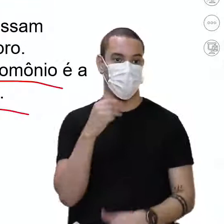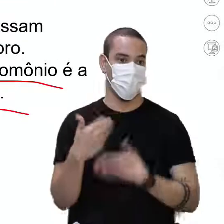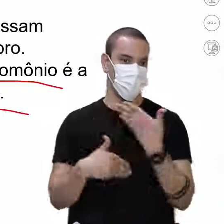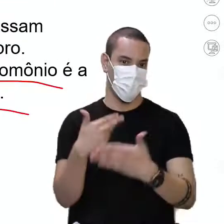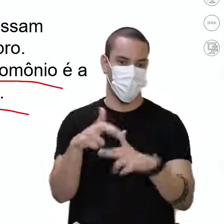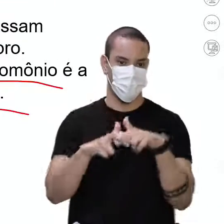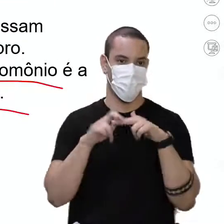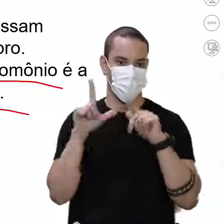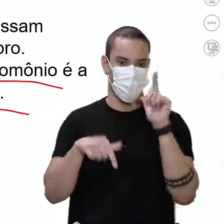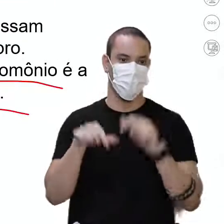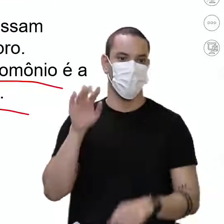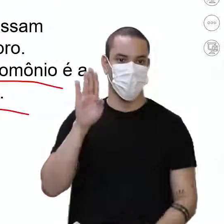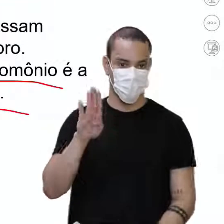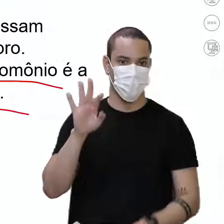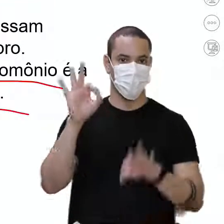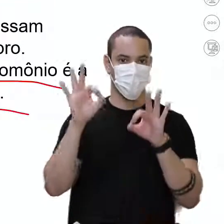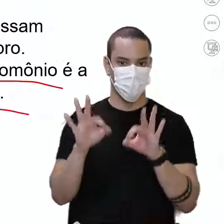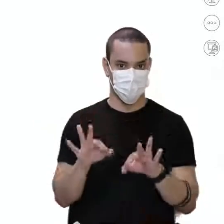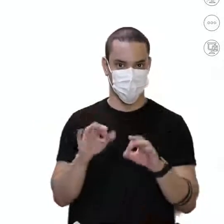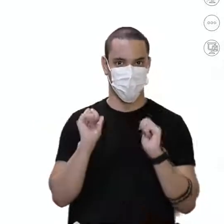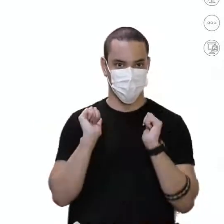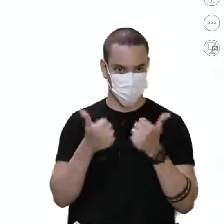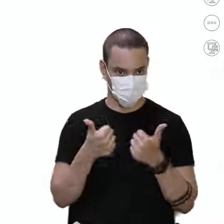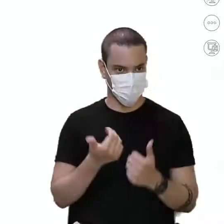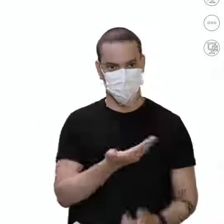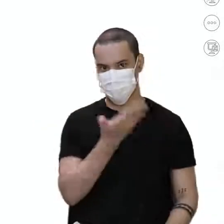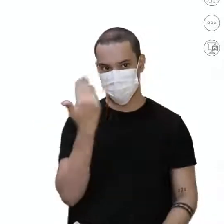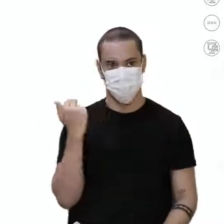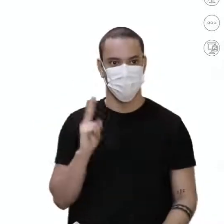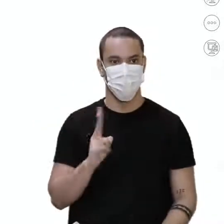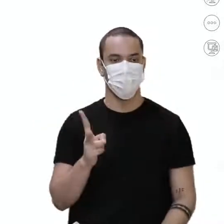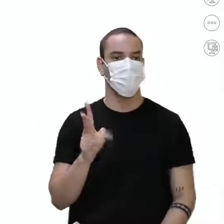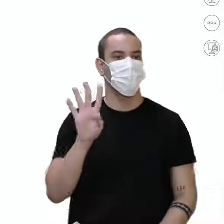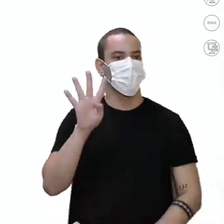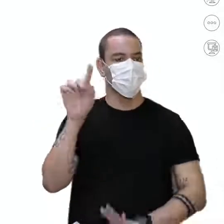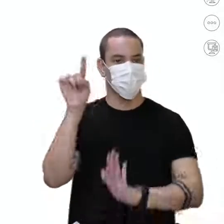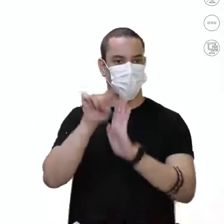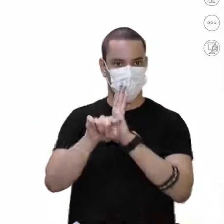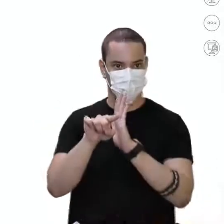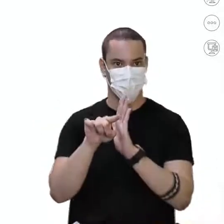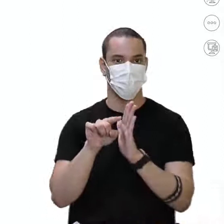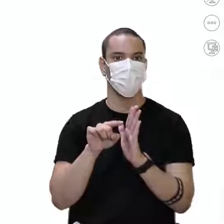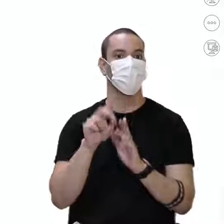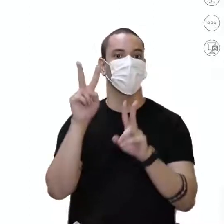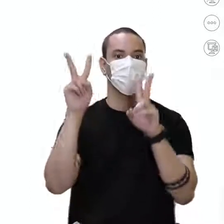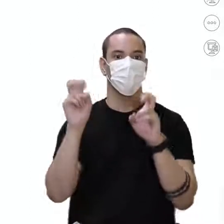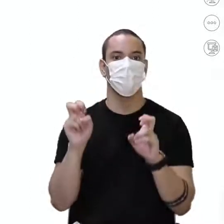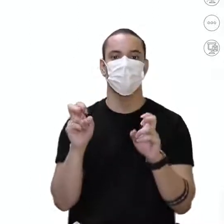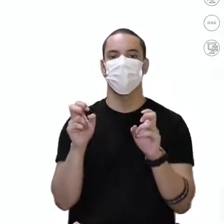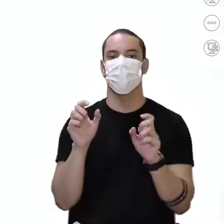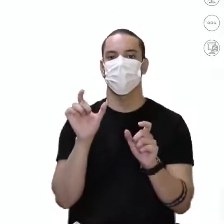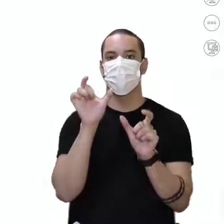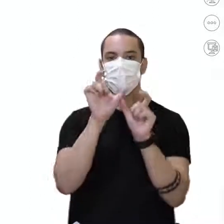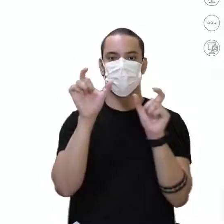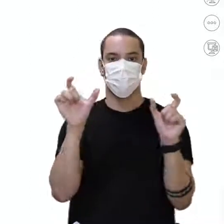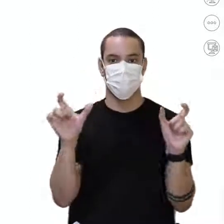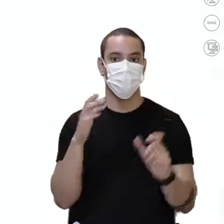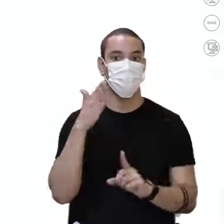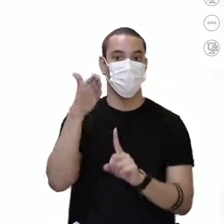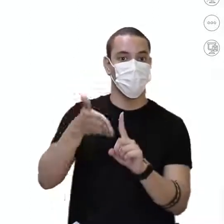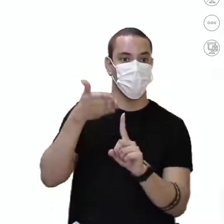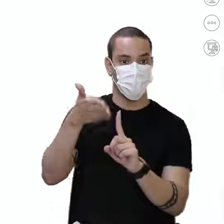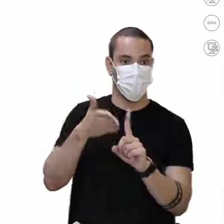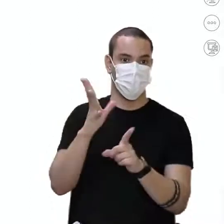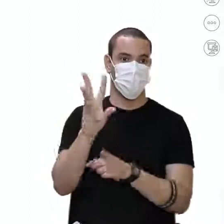letra B a resposta correta, alright? Vamos seguir agora a 4. Uma questão sobre os marcadores de discursos, vamos lá.